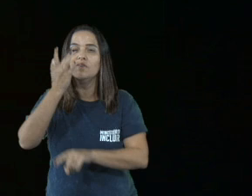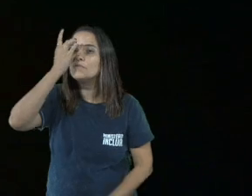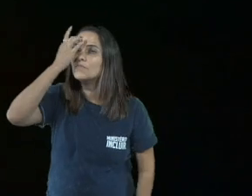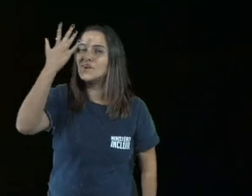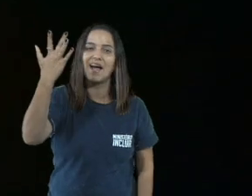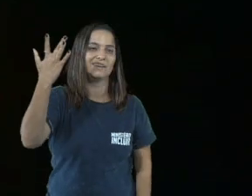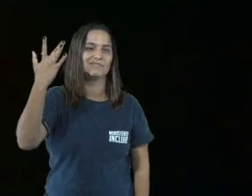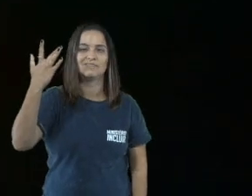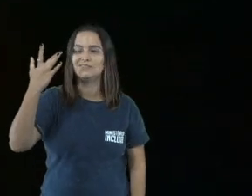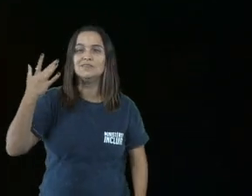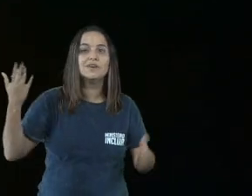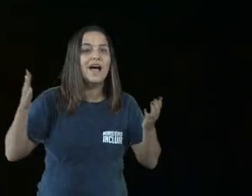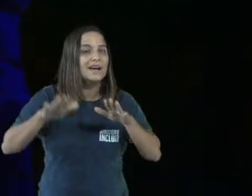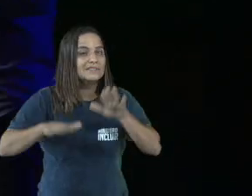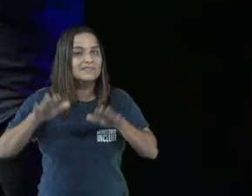pior